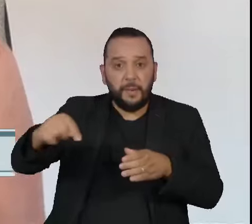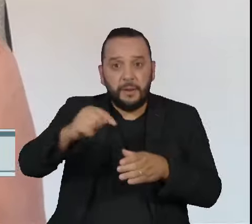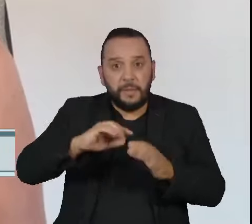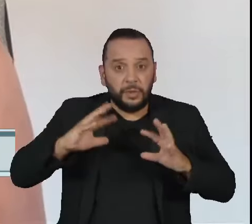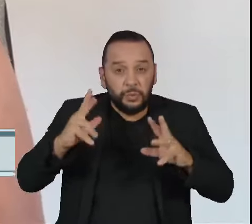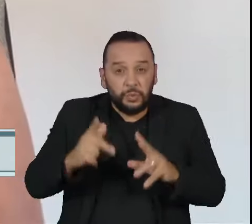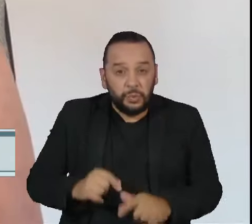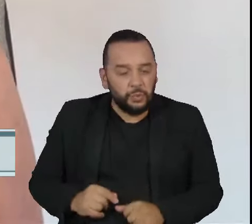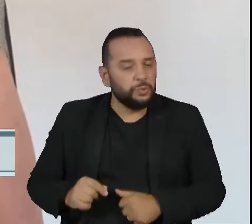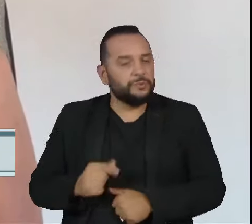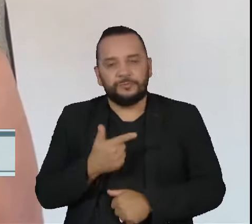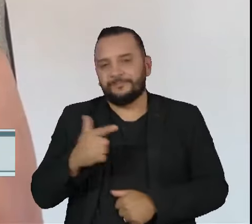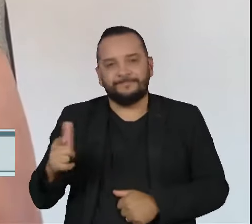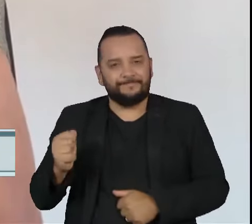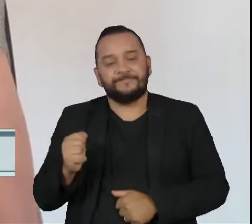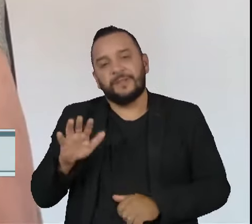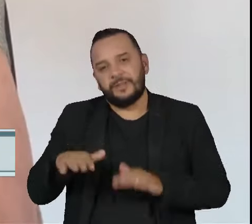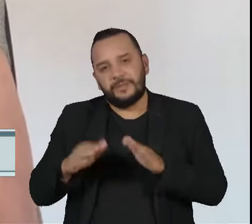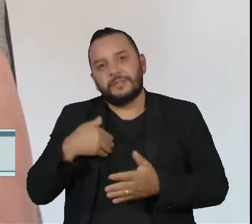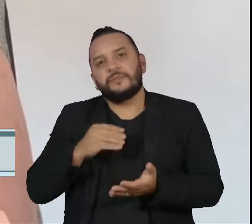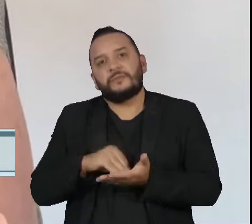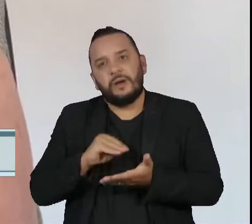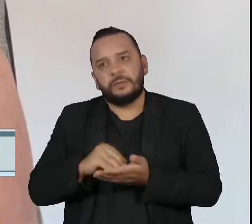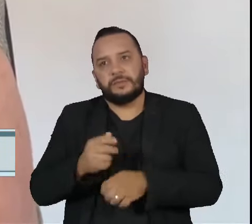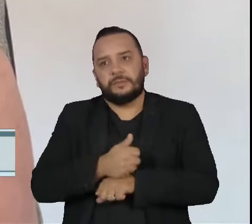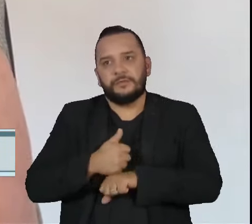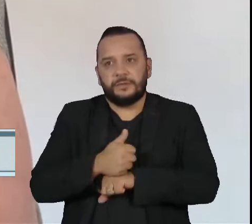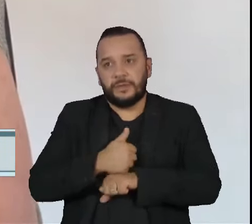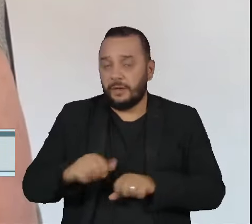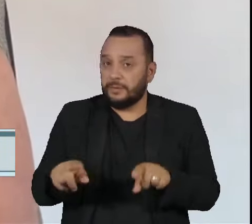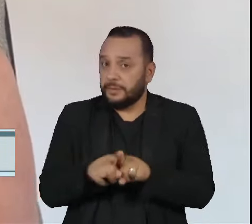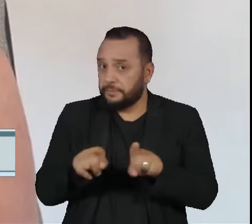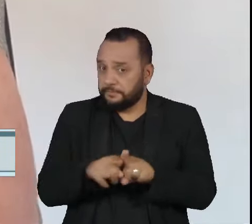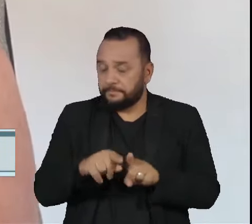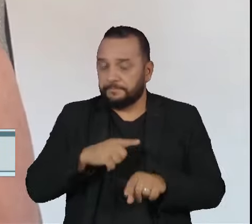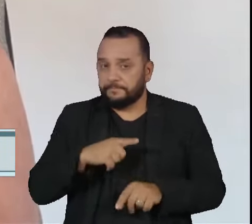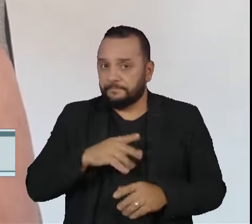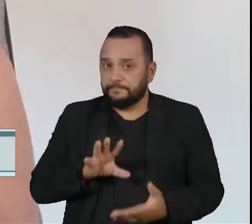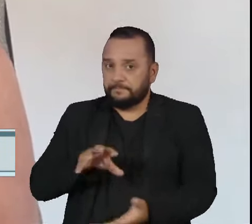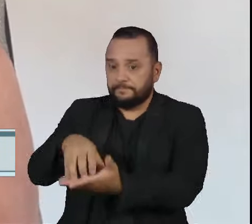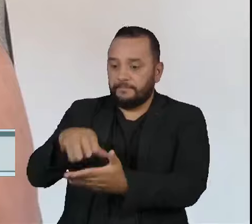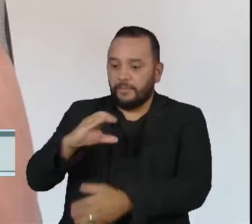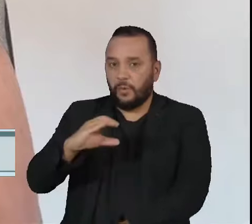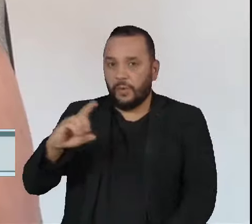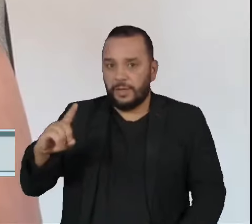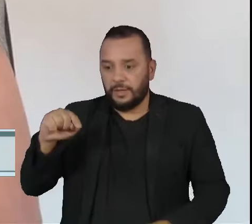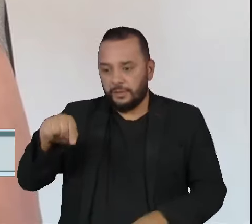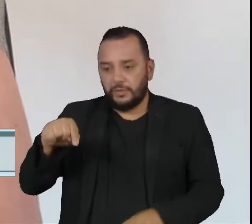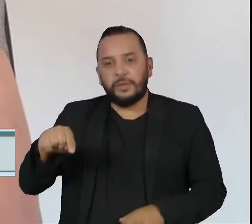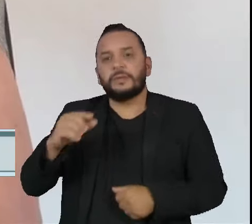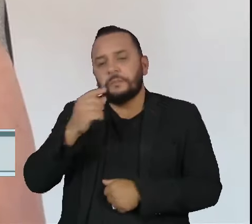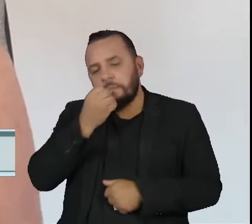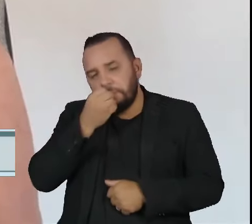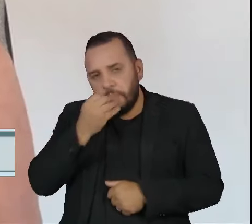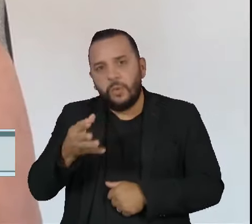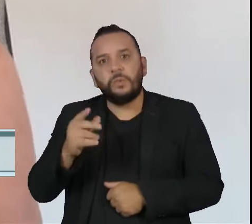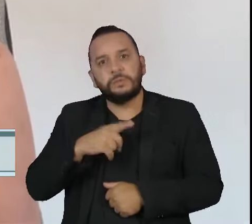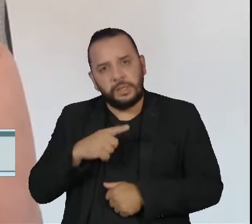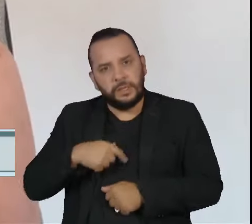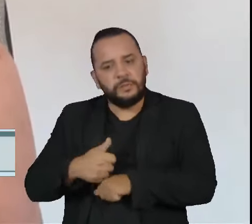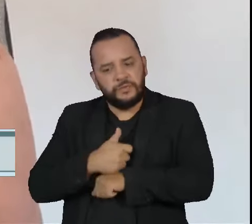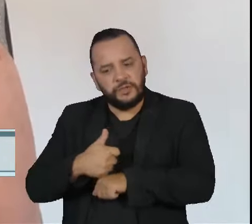tratamento. Os hemocentros coordenadores, que são os que ficam nas capitais dos estados, são os mais bem providos.